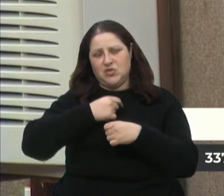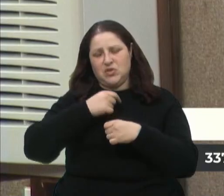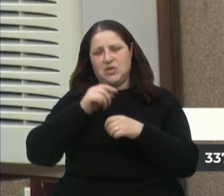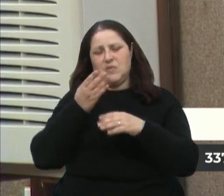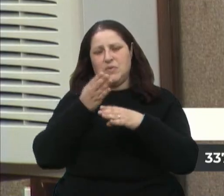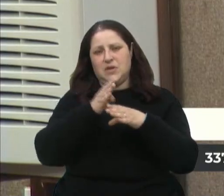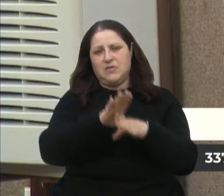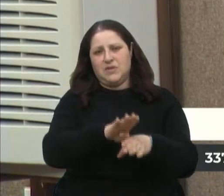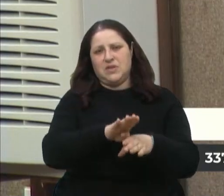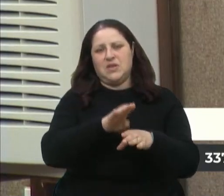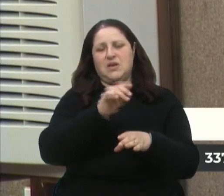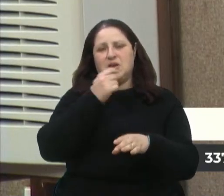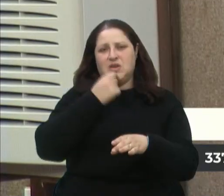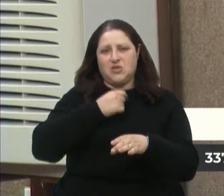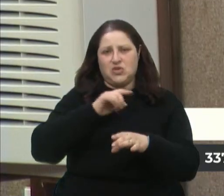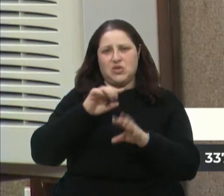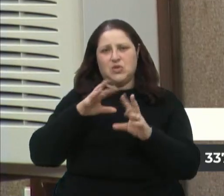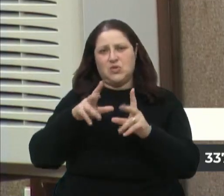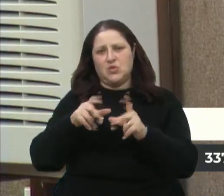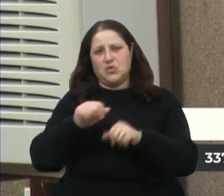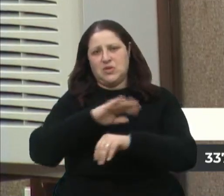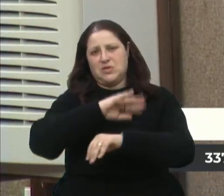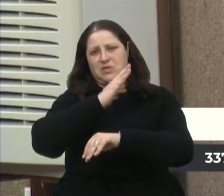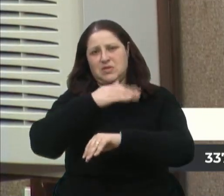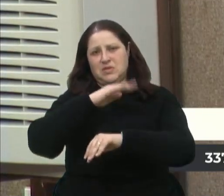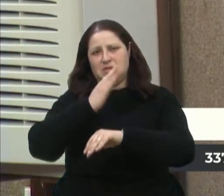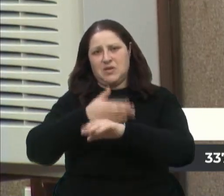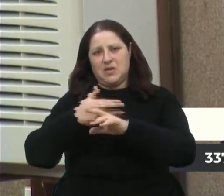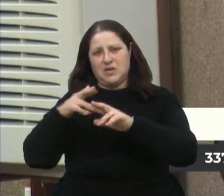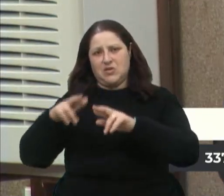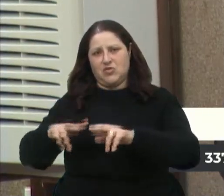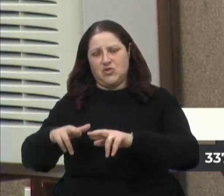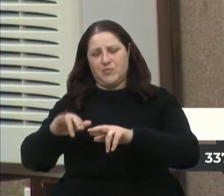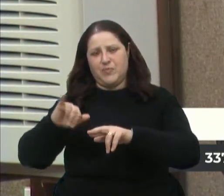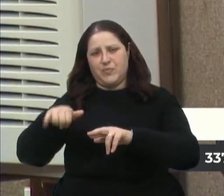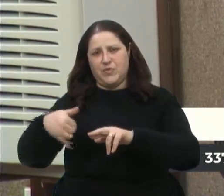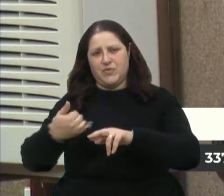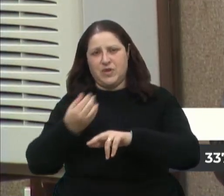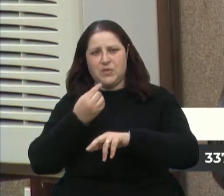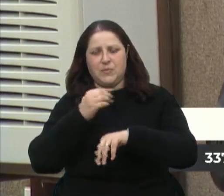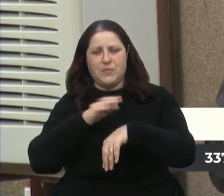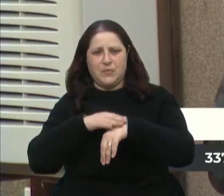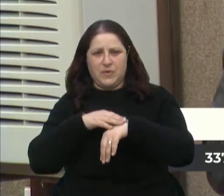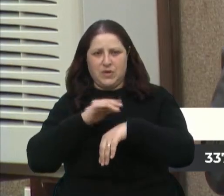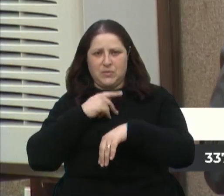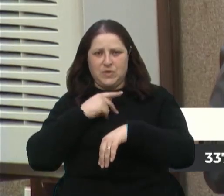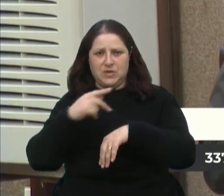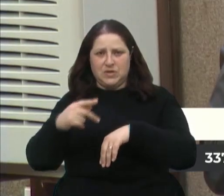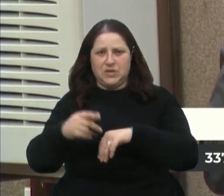Caxias, mas a região toda da Serra. Mas, presidente, gostaria de aproveitar esse espaço também,